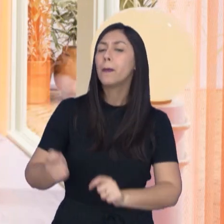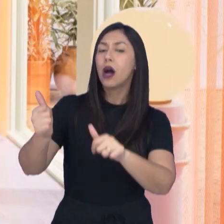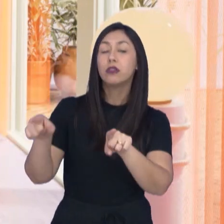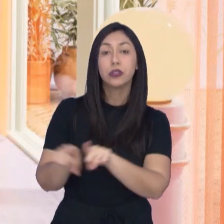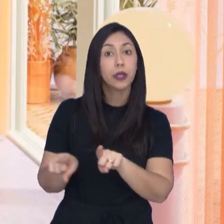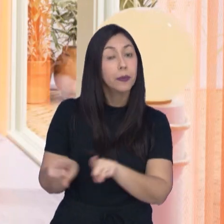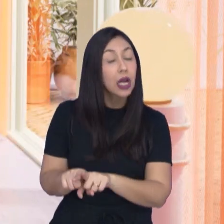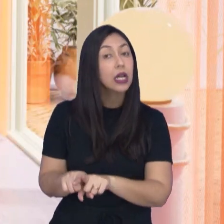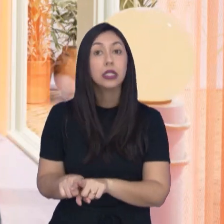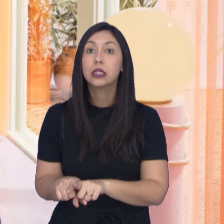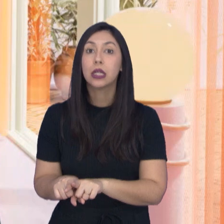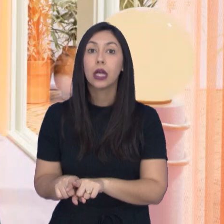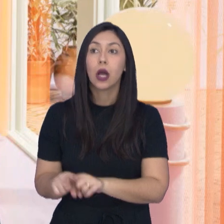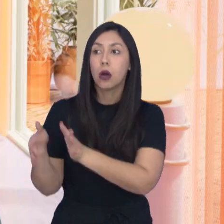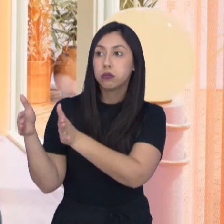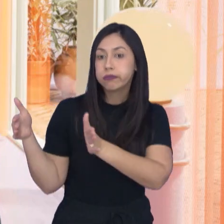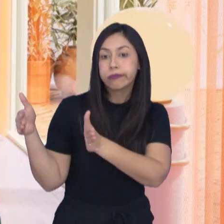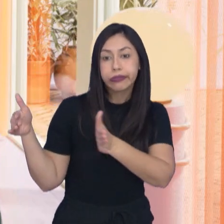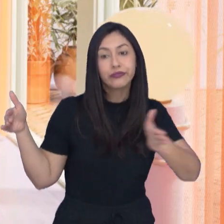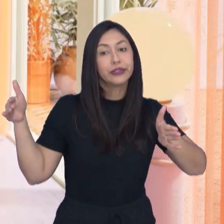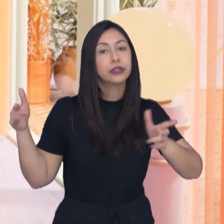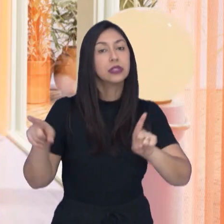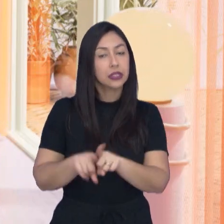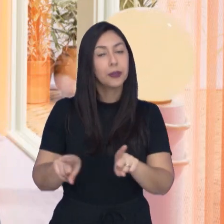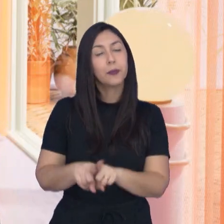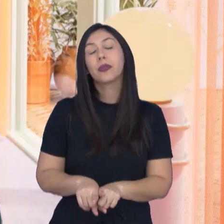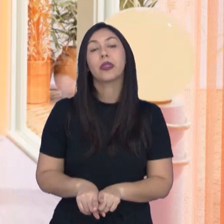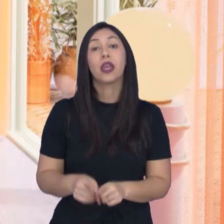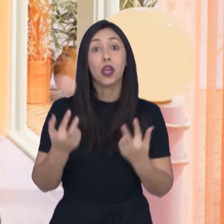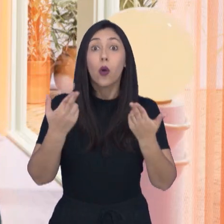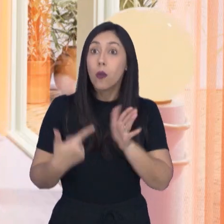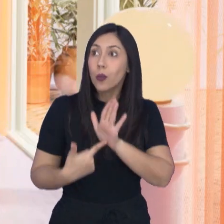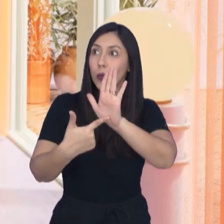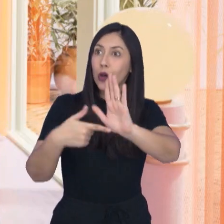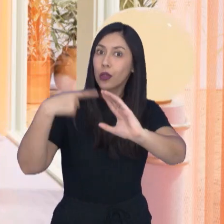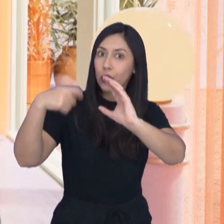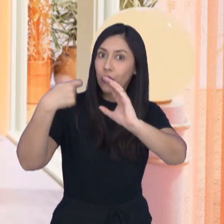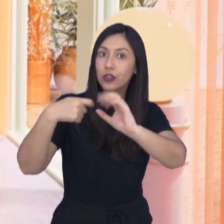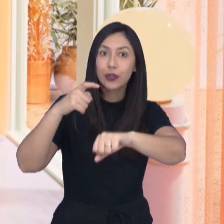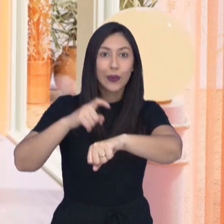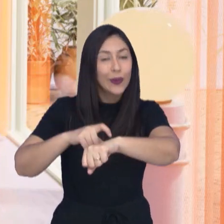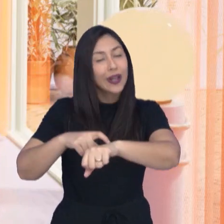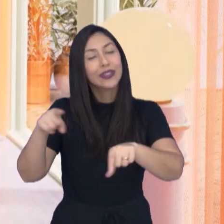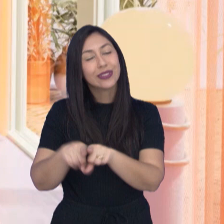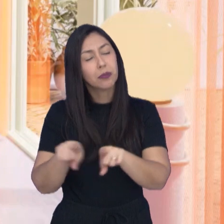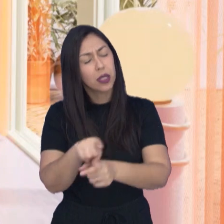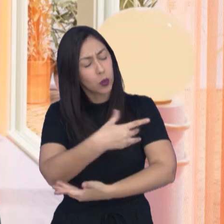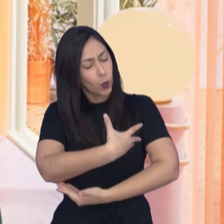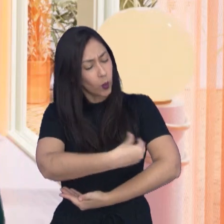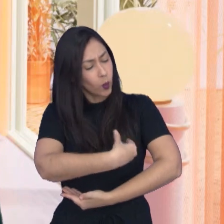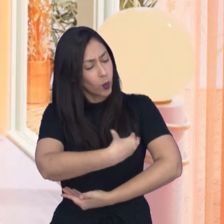né, de colocar aí a licença estendida. Isso é muito legal. O exemplo que a gente teve ali de ter o horário, né, para aleitamento materno,